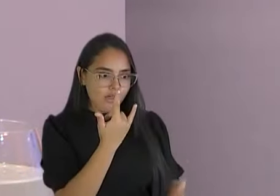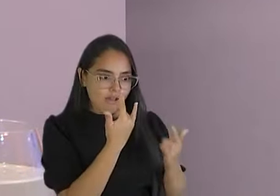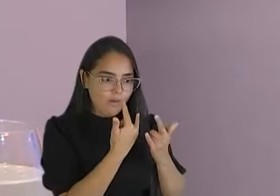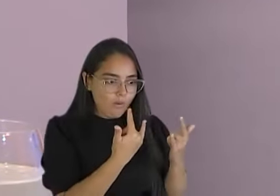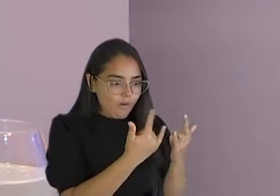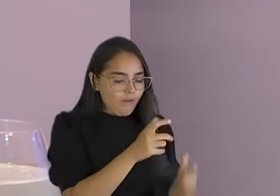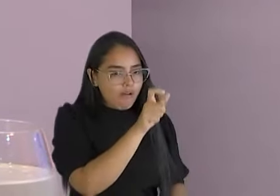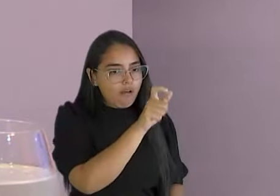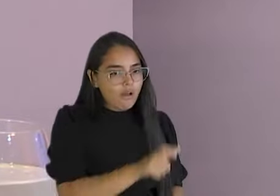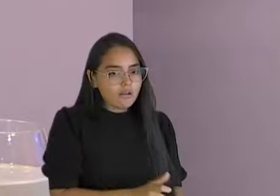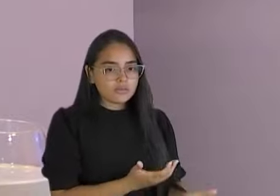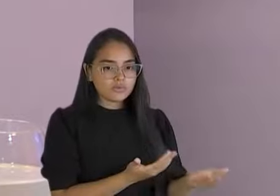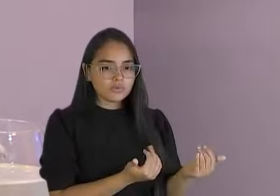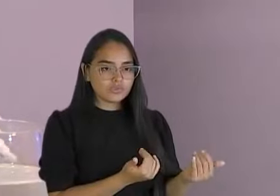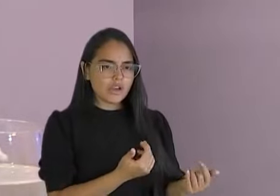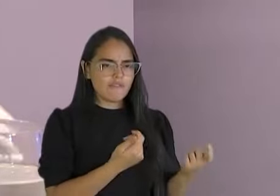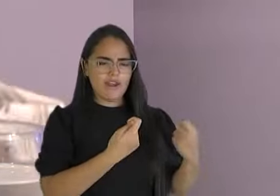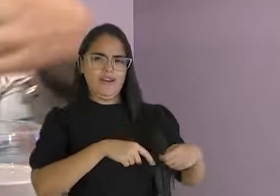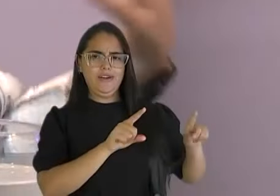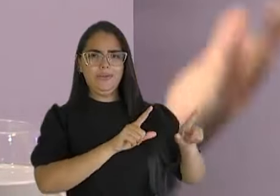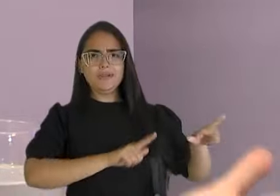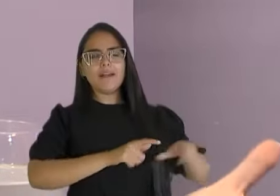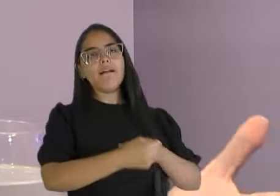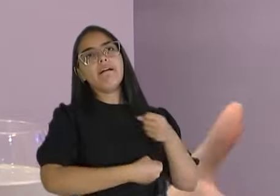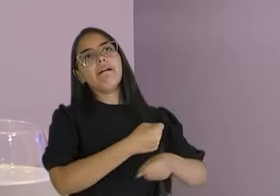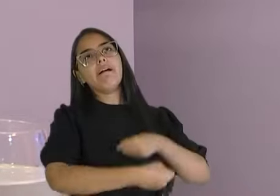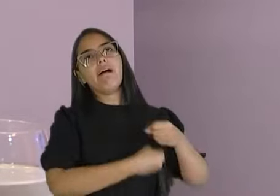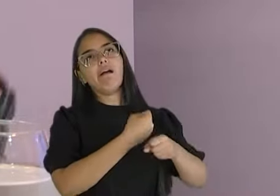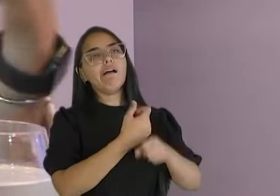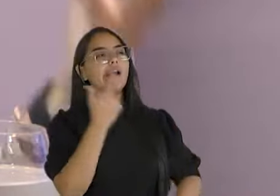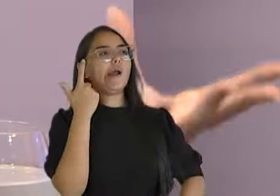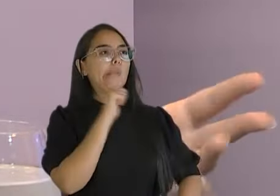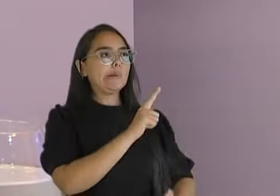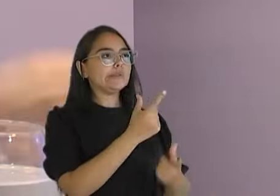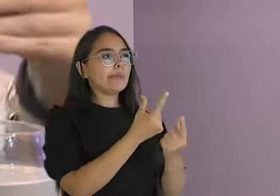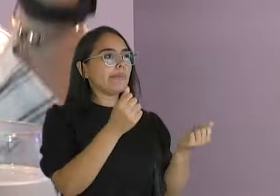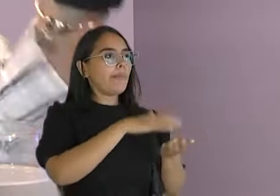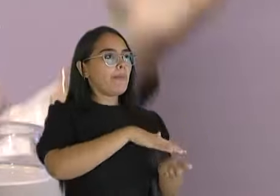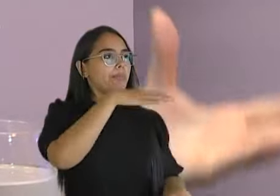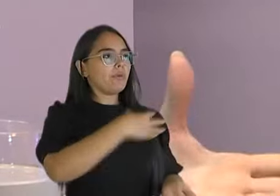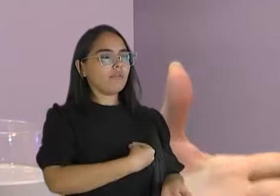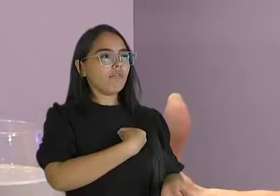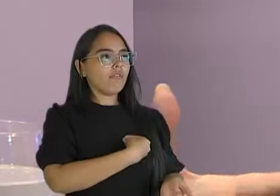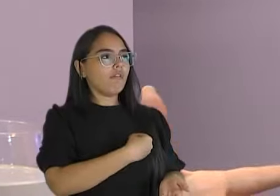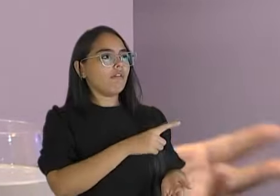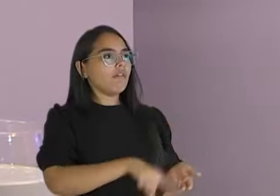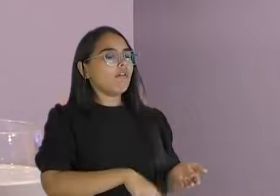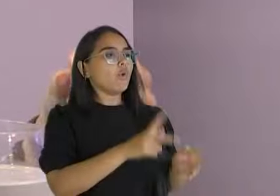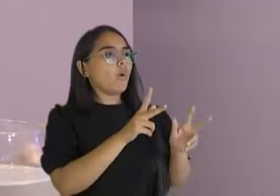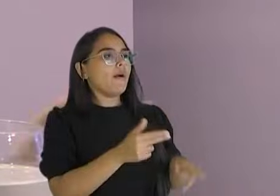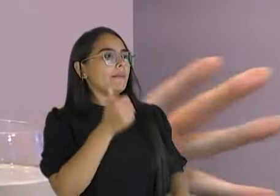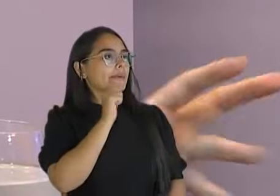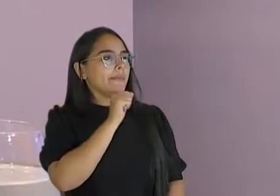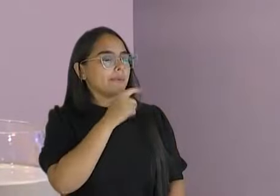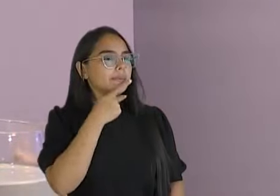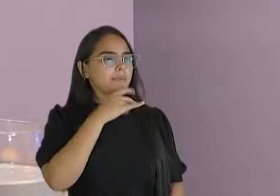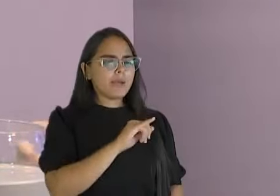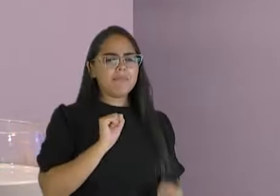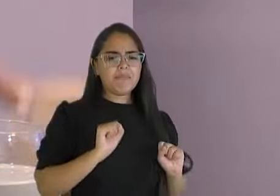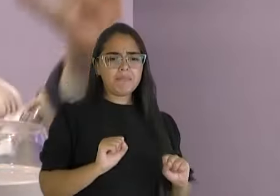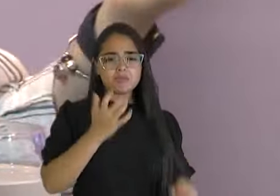jovem, né? Então, essa ideia de que eu não vou precisar trabalhar anos para conseguir ganhar muito dinheiro igual o meu pai e minha mãe precisaram, né? Então, não, eu posso